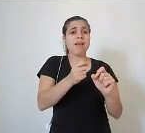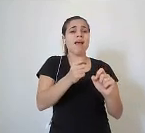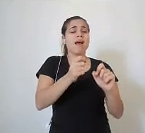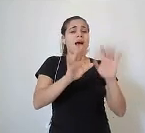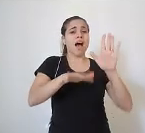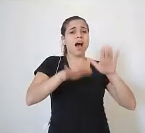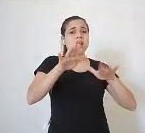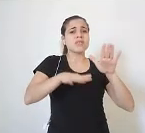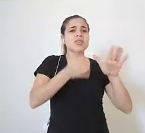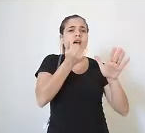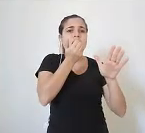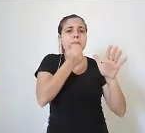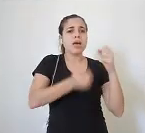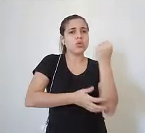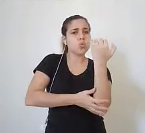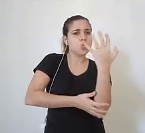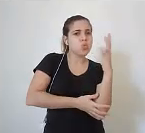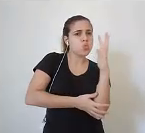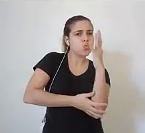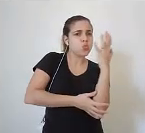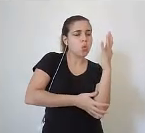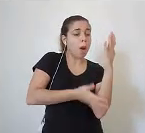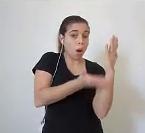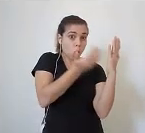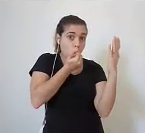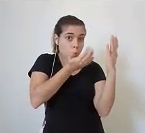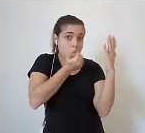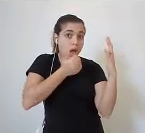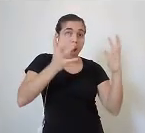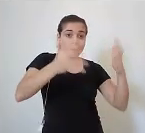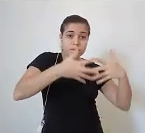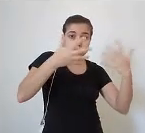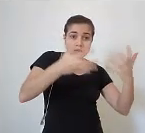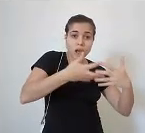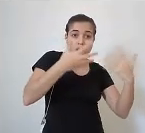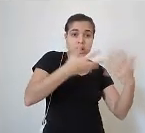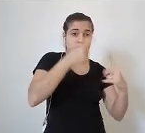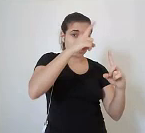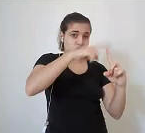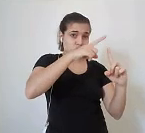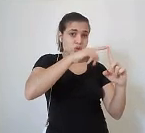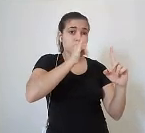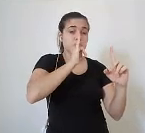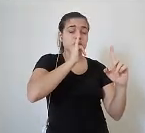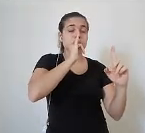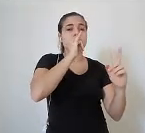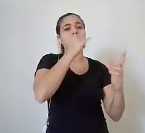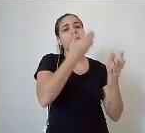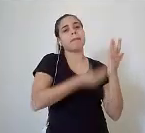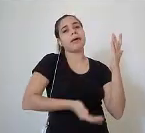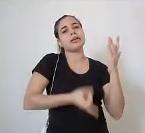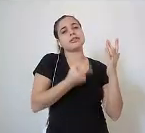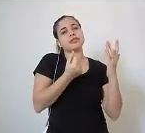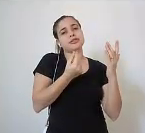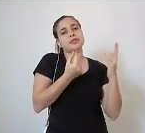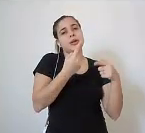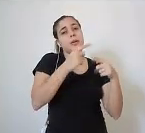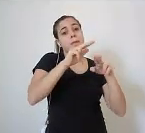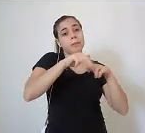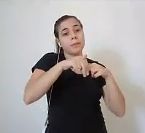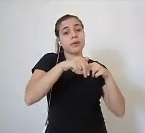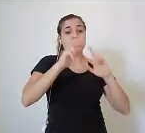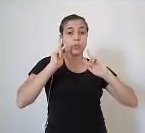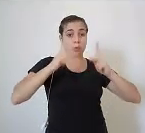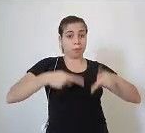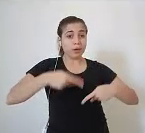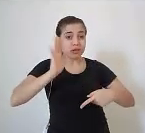estragar alguns produtos alimentícios. E como resumo disso que eu falei hoje,